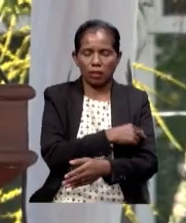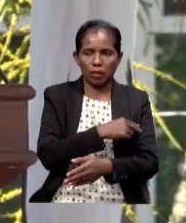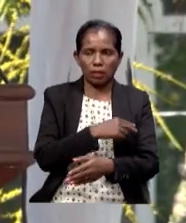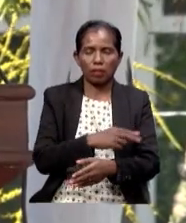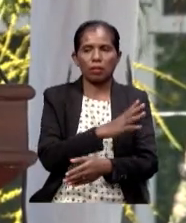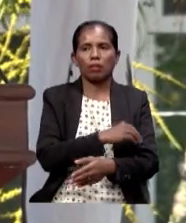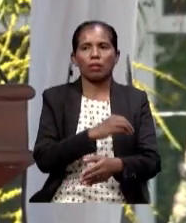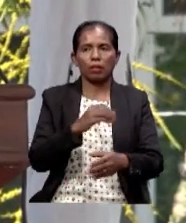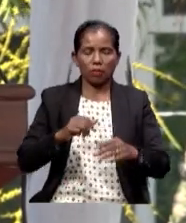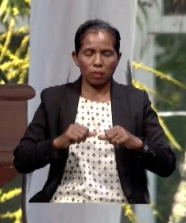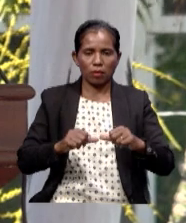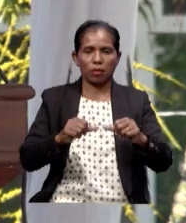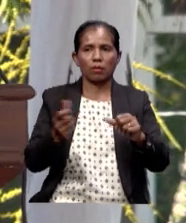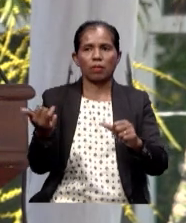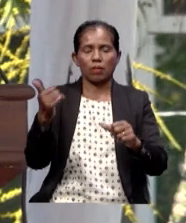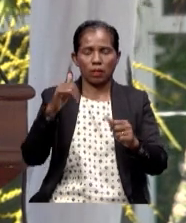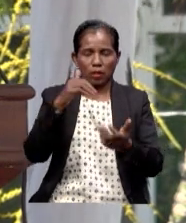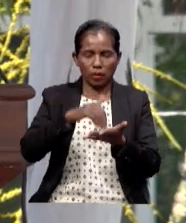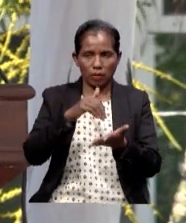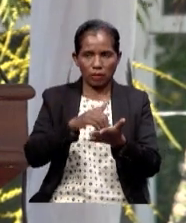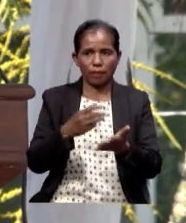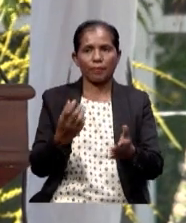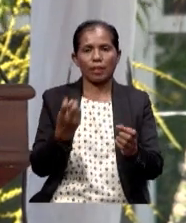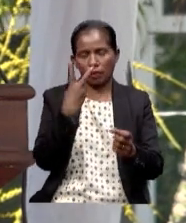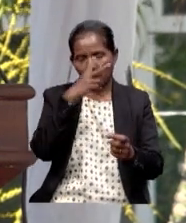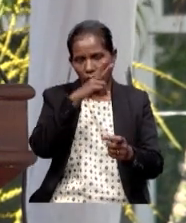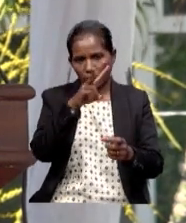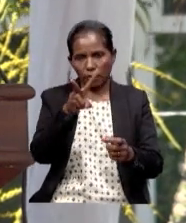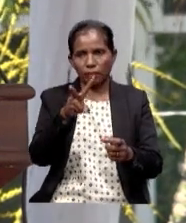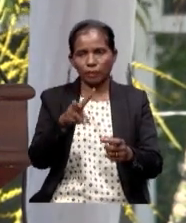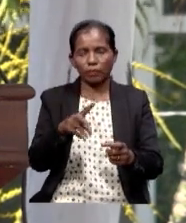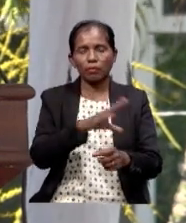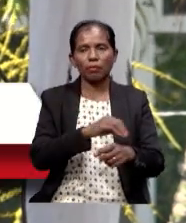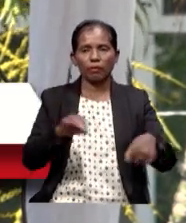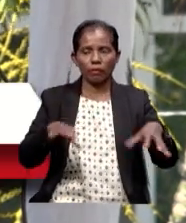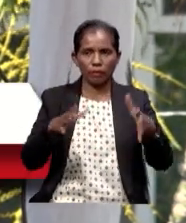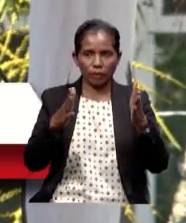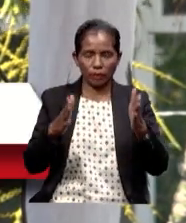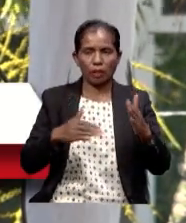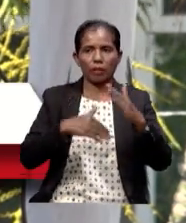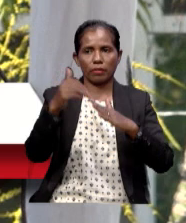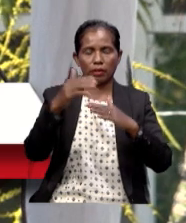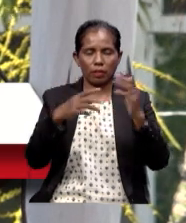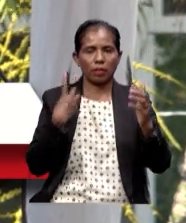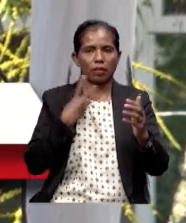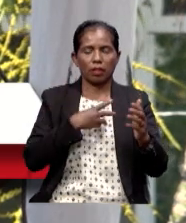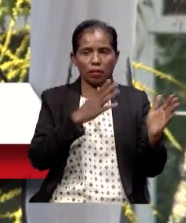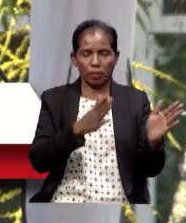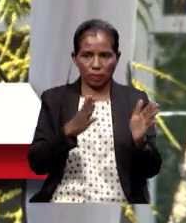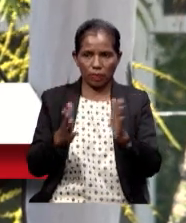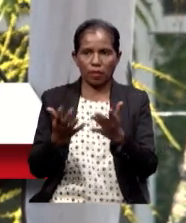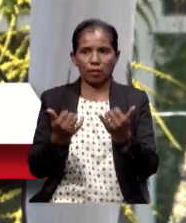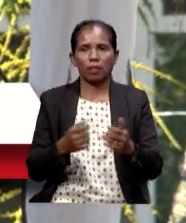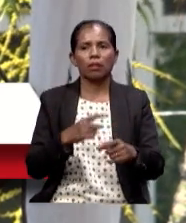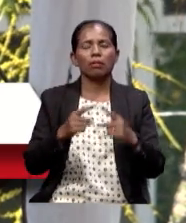sernia continua sernia estudos atu nebe haremos pa ia recursos e infraestrutura nebe mak ita prepara da dau pa